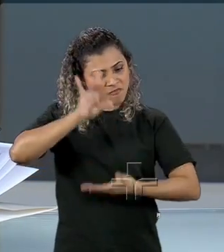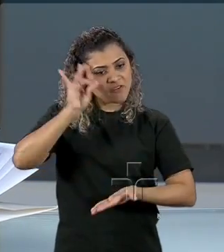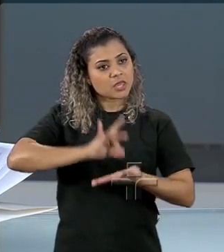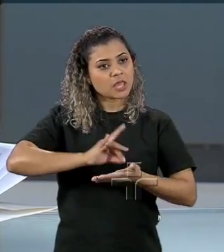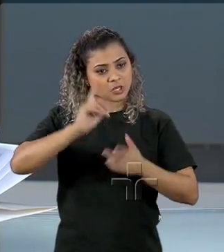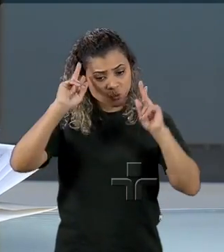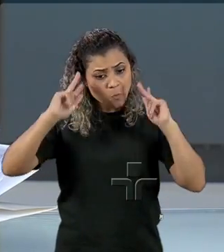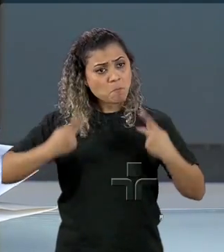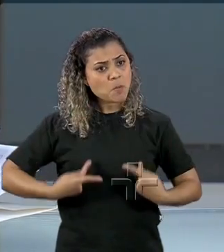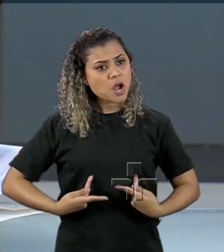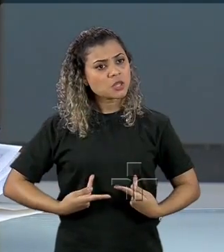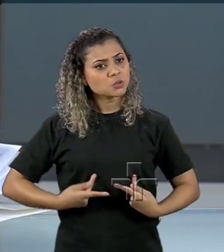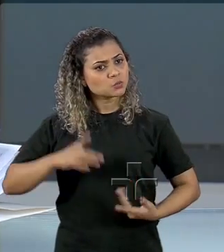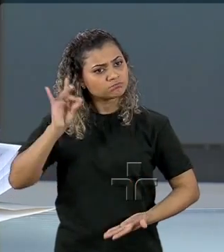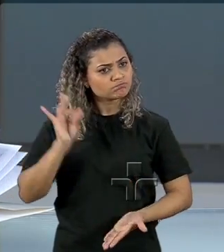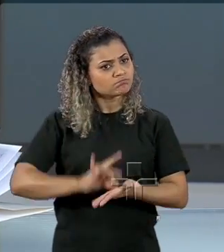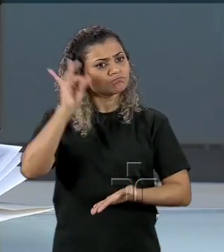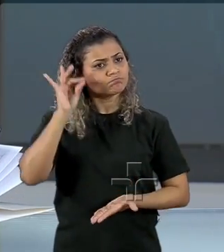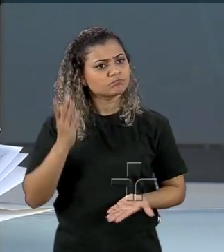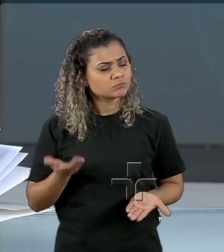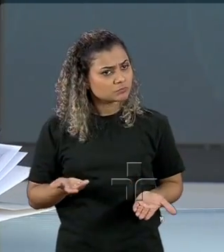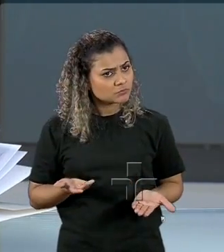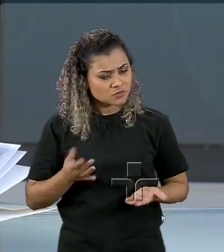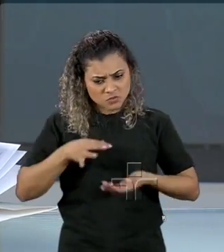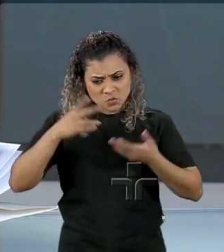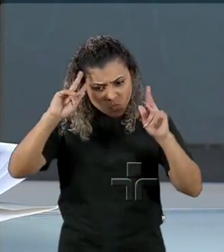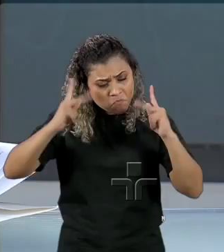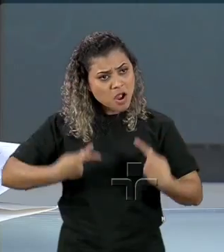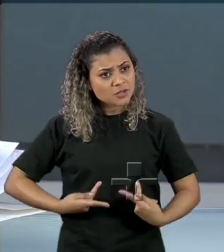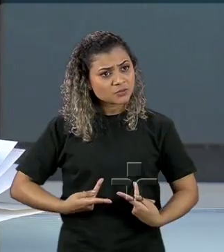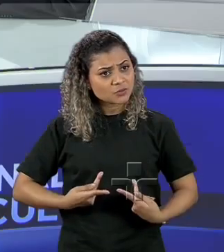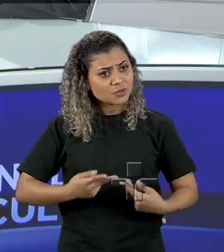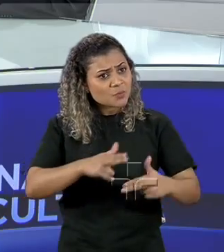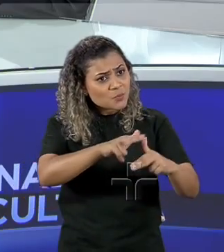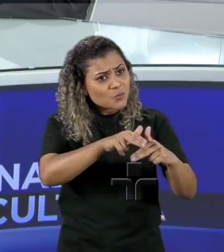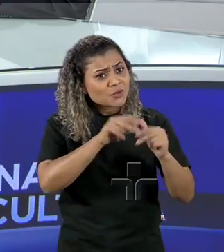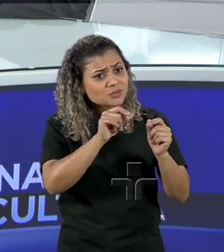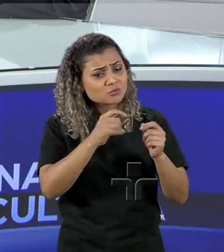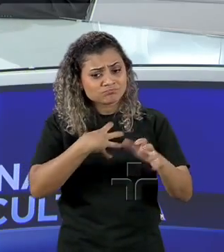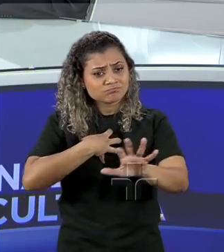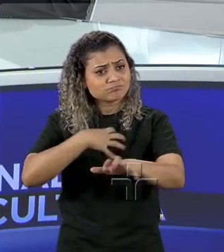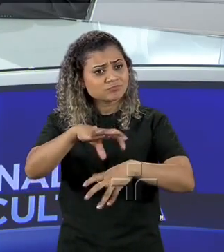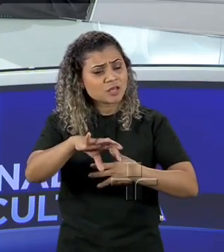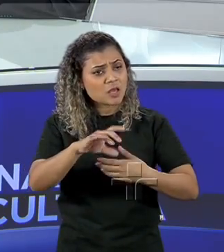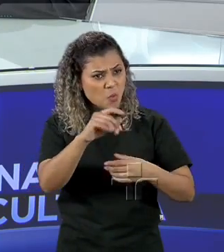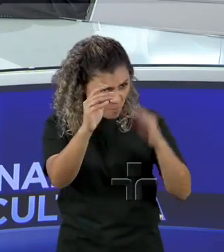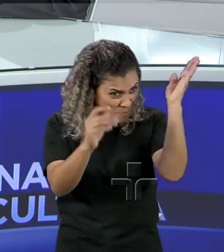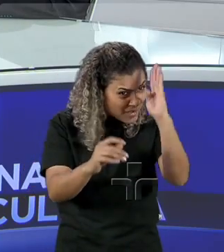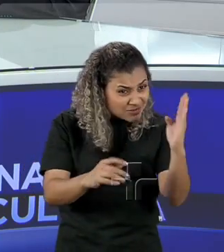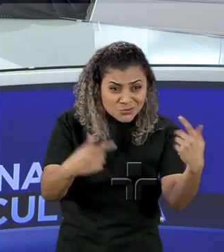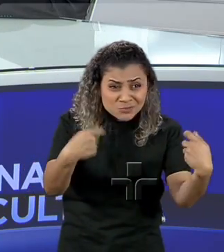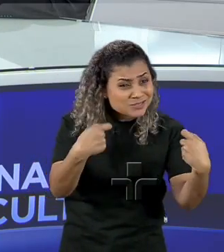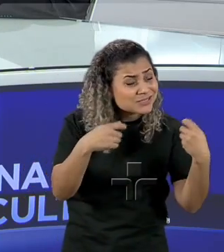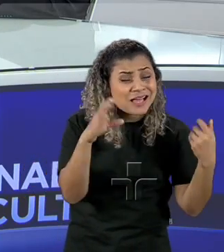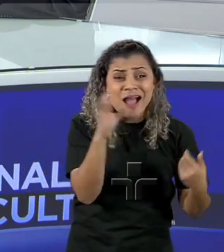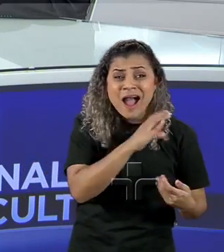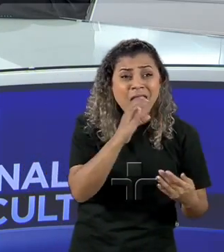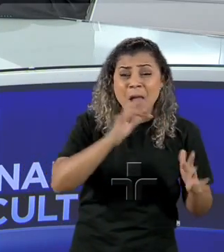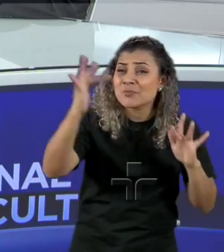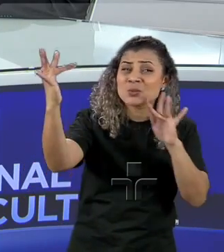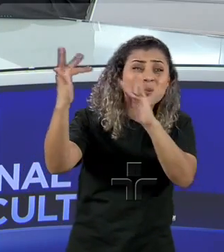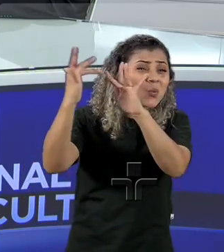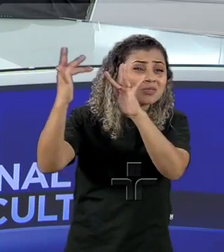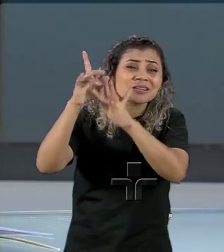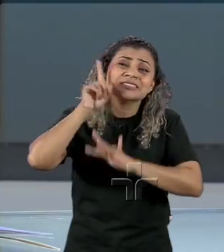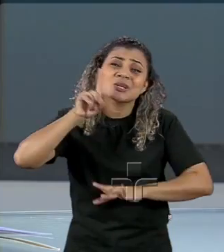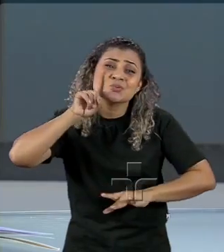coisas. E eu acho que o Brasil devia tomar a iniciativa, contactar imediatamente com todos